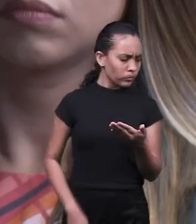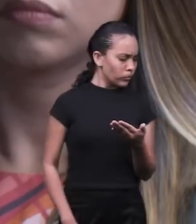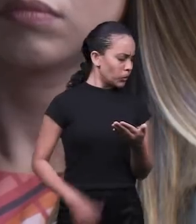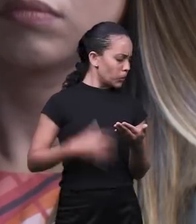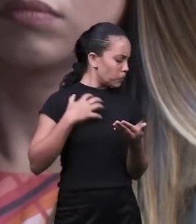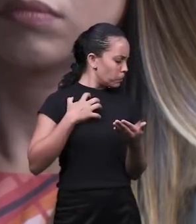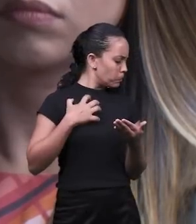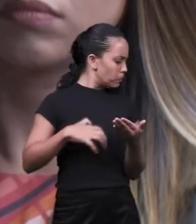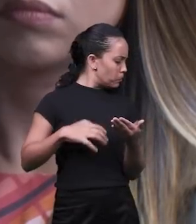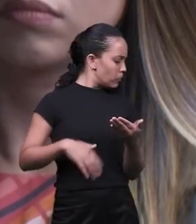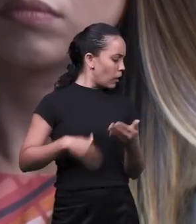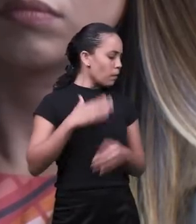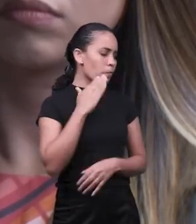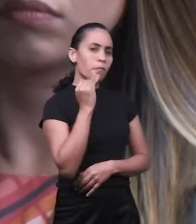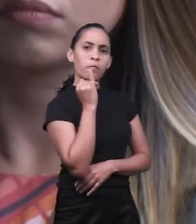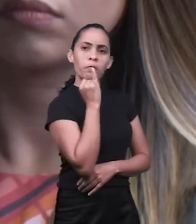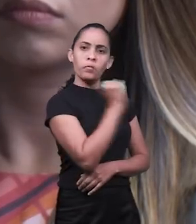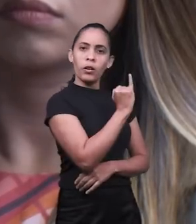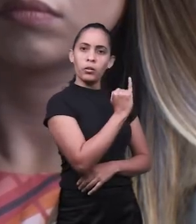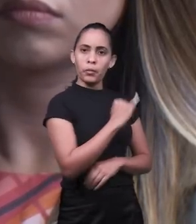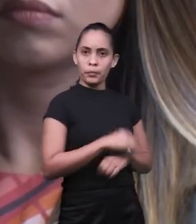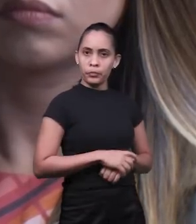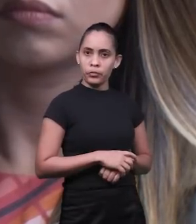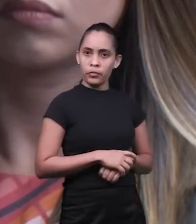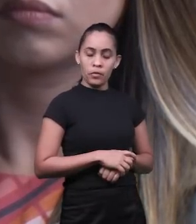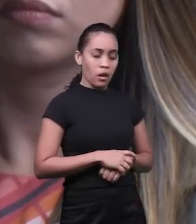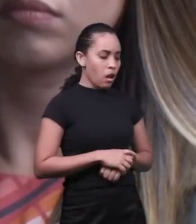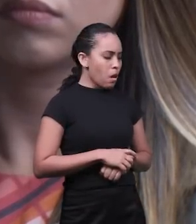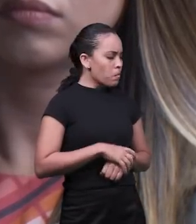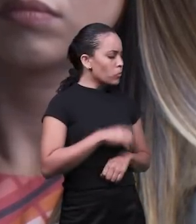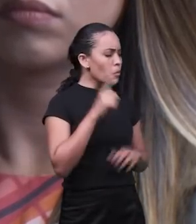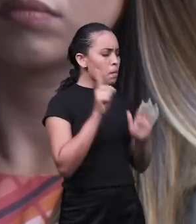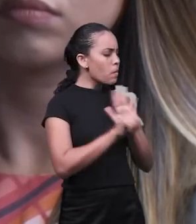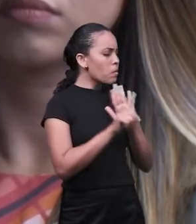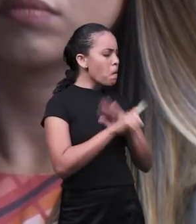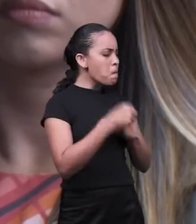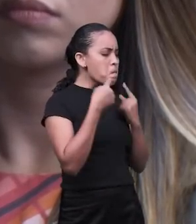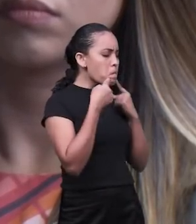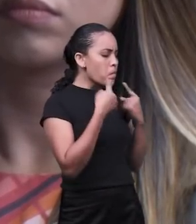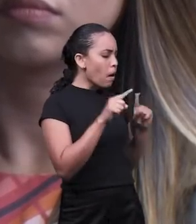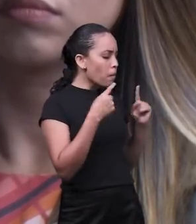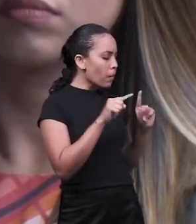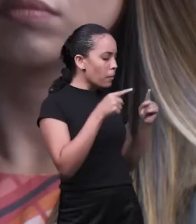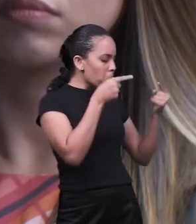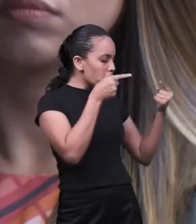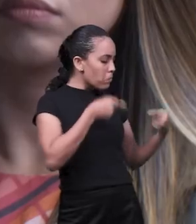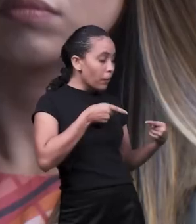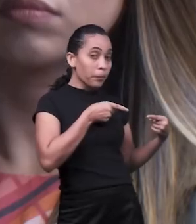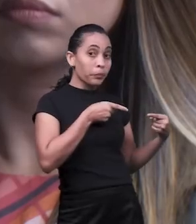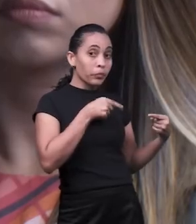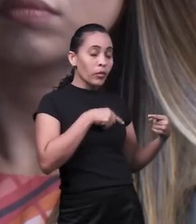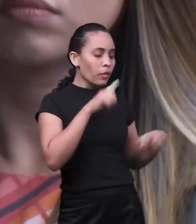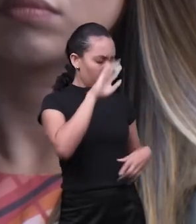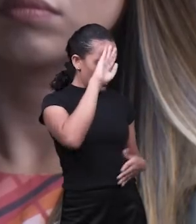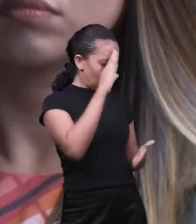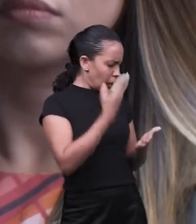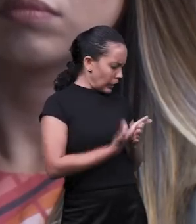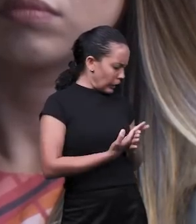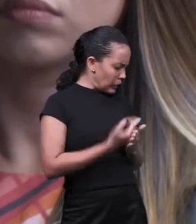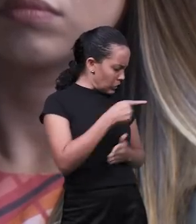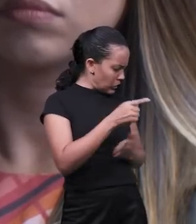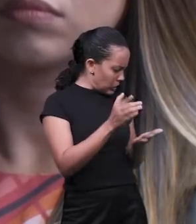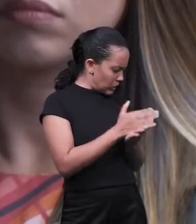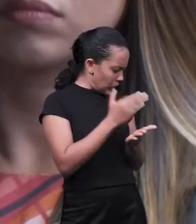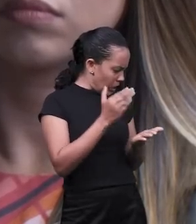pouco indignado e, sendo bem direto, ele começou a questionar aquele senhor. Você